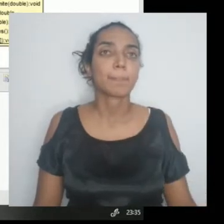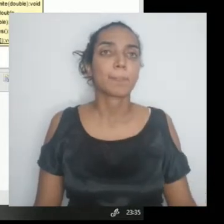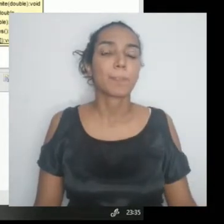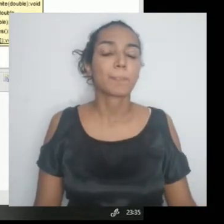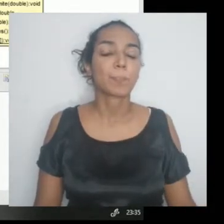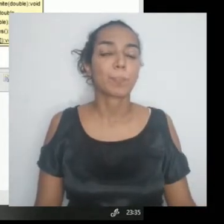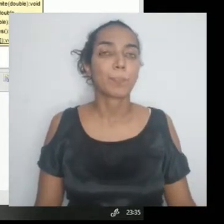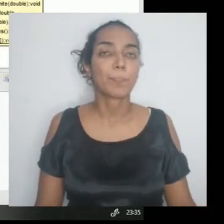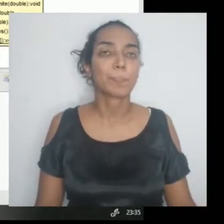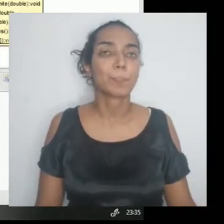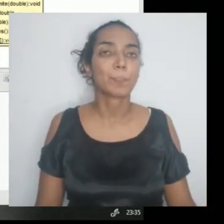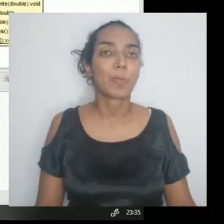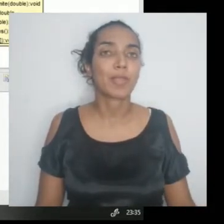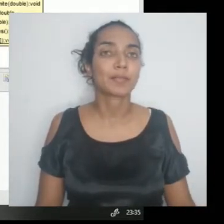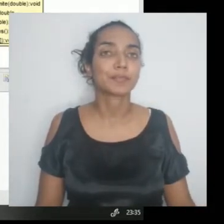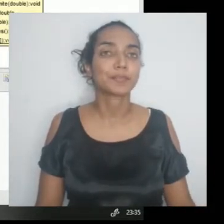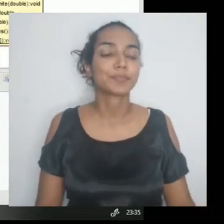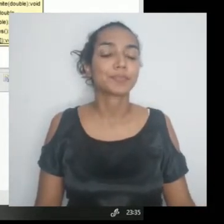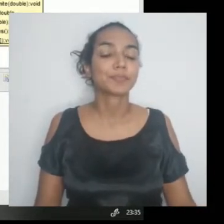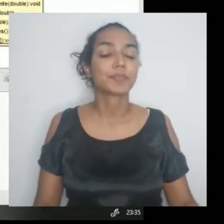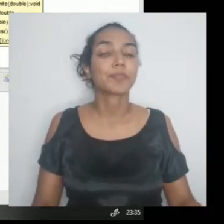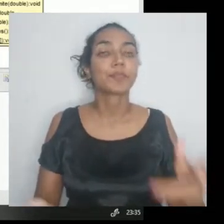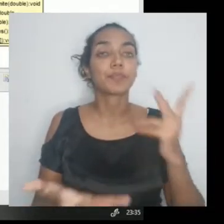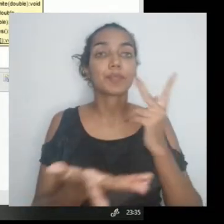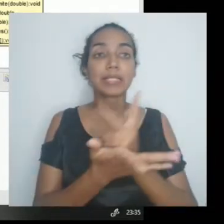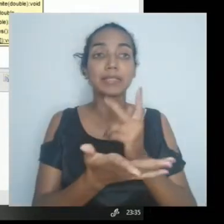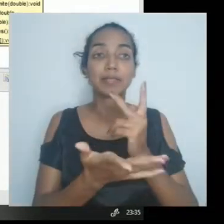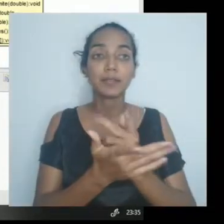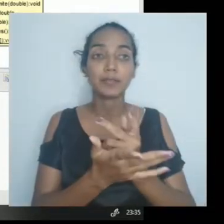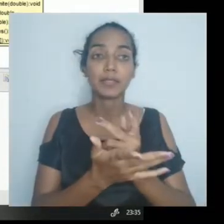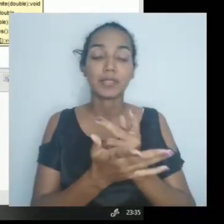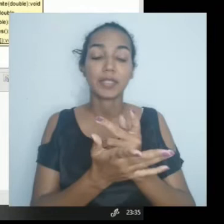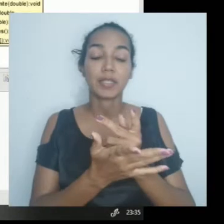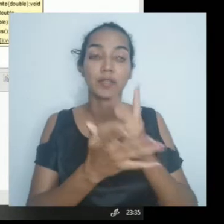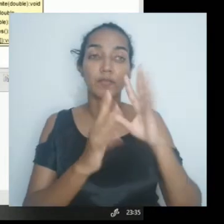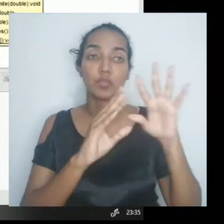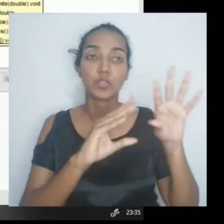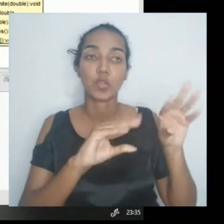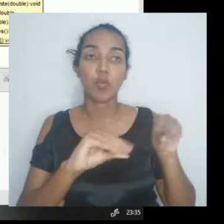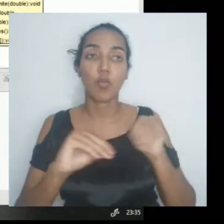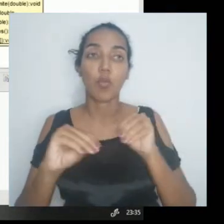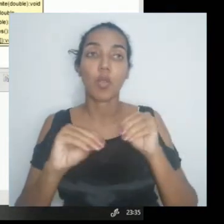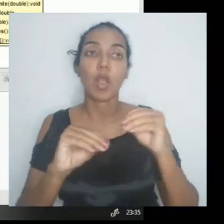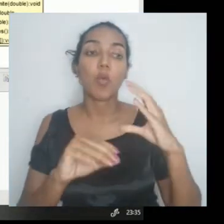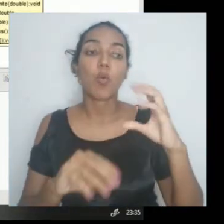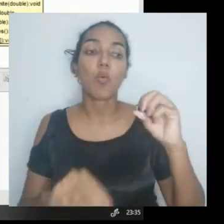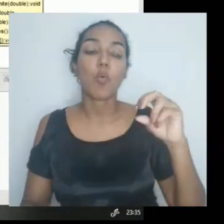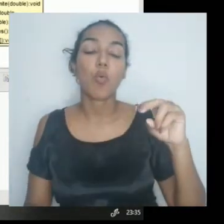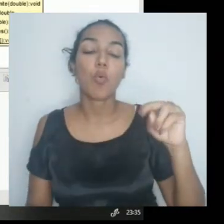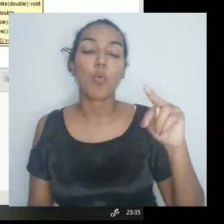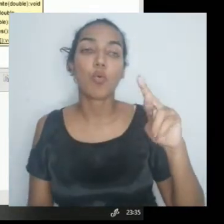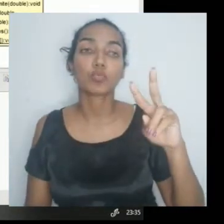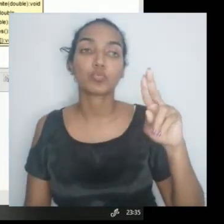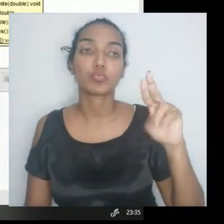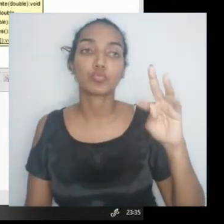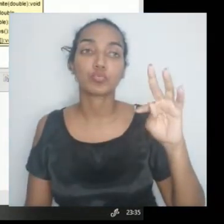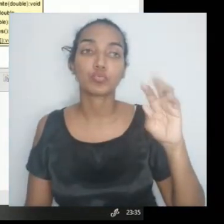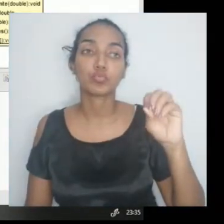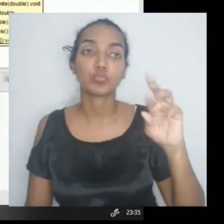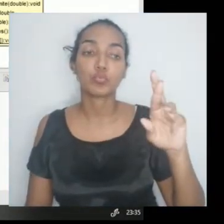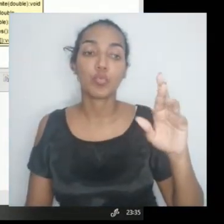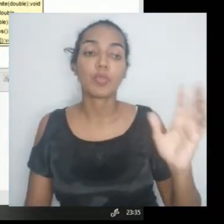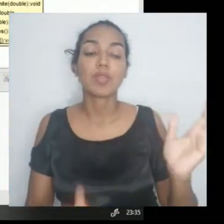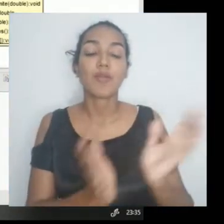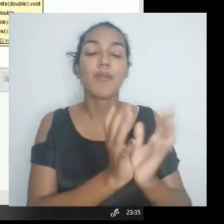Porque toda vez que você invoca o construtor de uma classe filha, automaticamente você constrói os objetos com